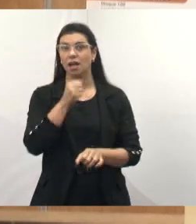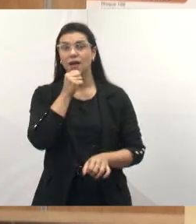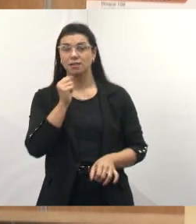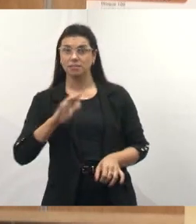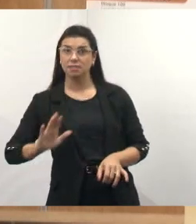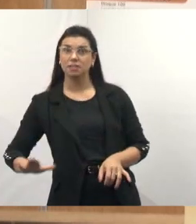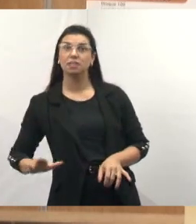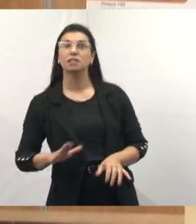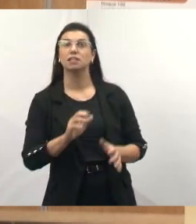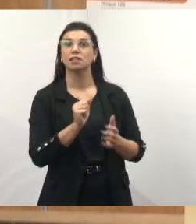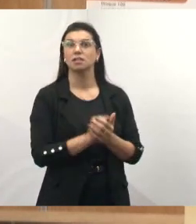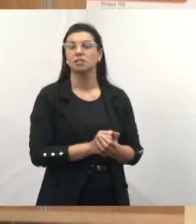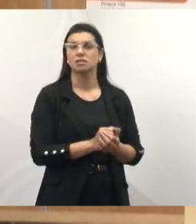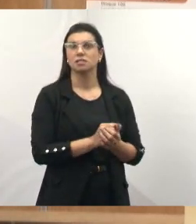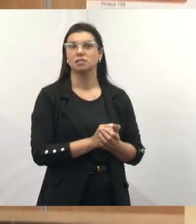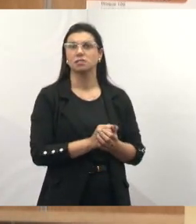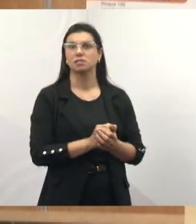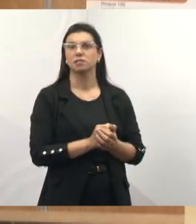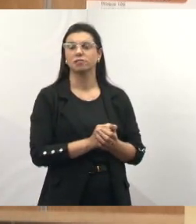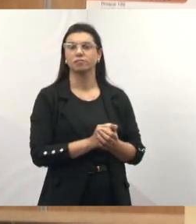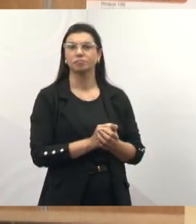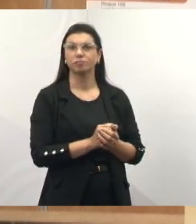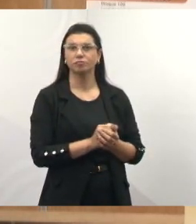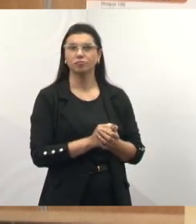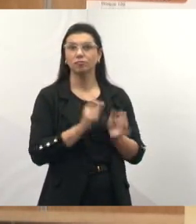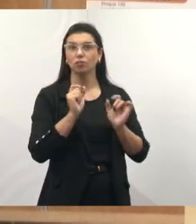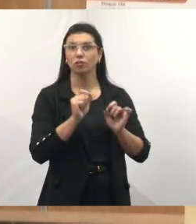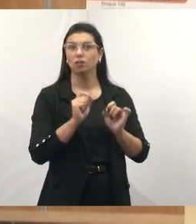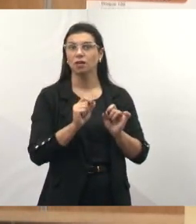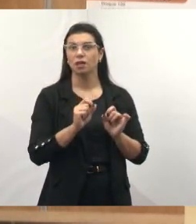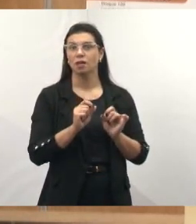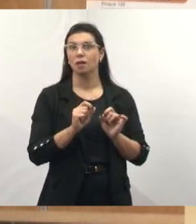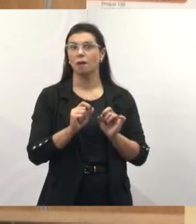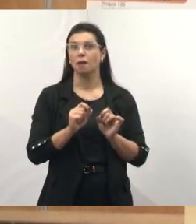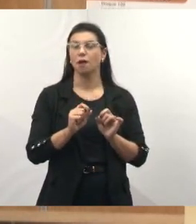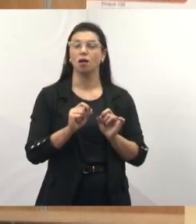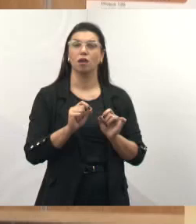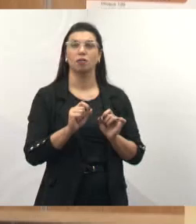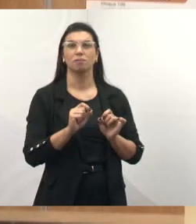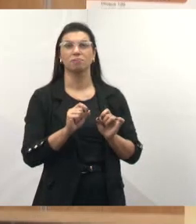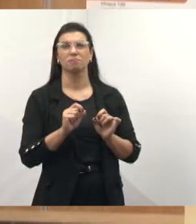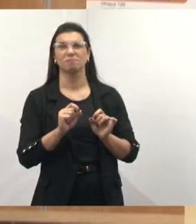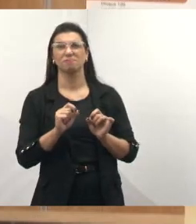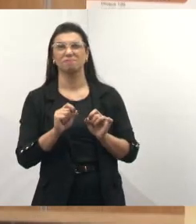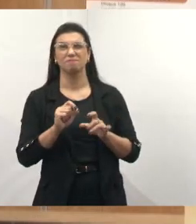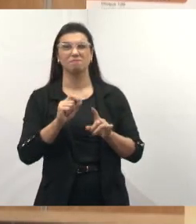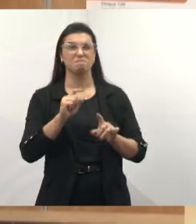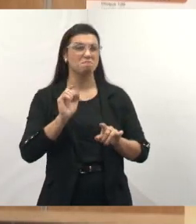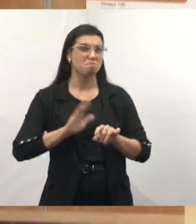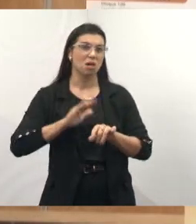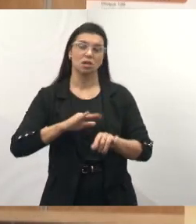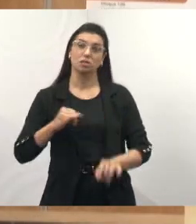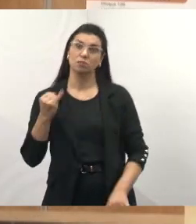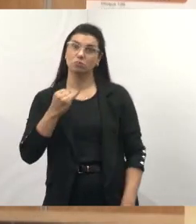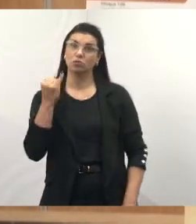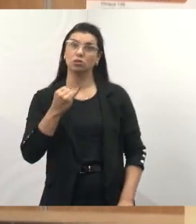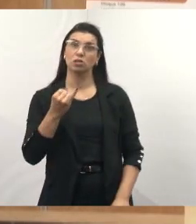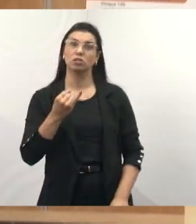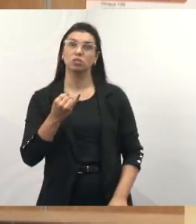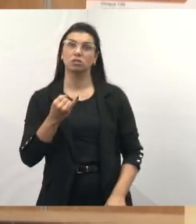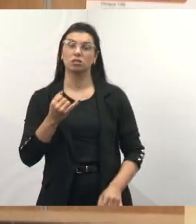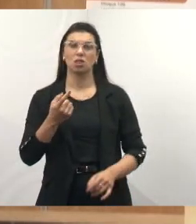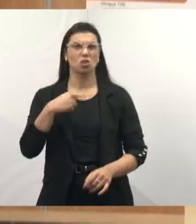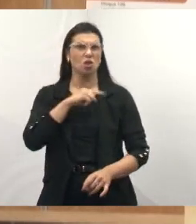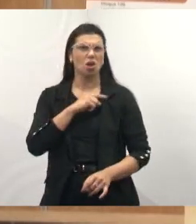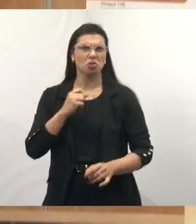mercado de trabalho na sua formação, do que investir num prédio. E assim, porque quem entende de gestão, ninguém mais compra